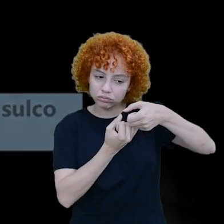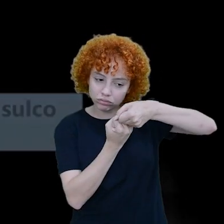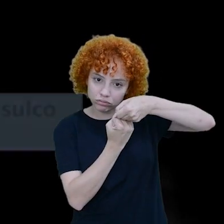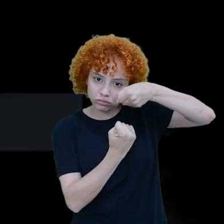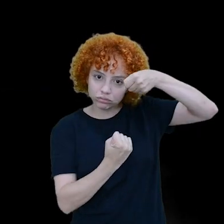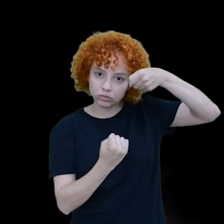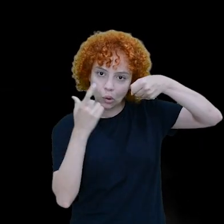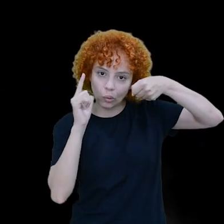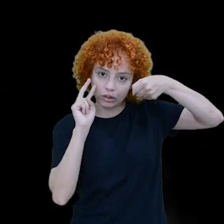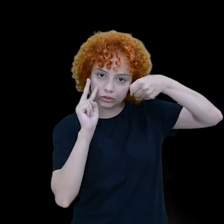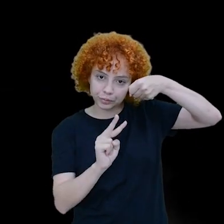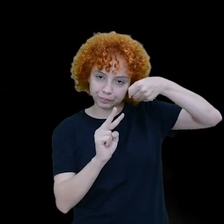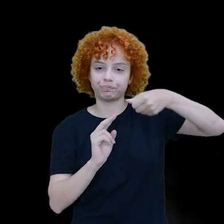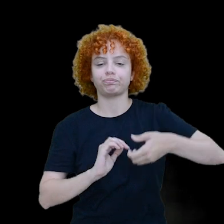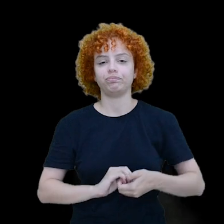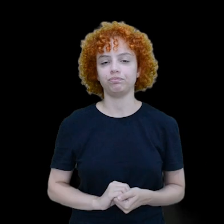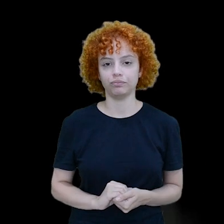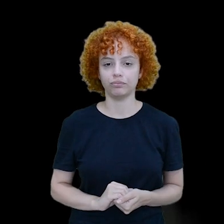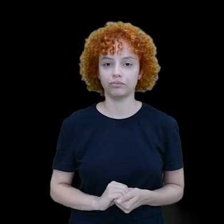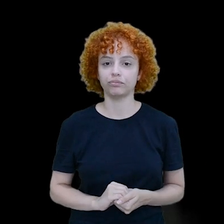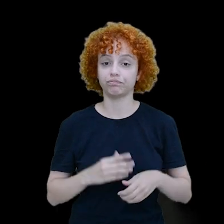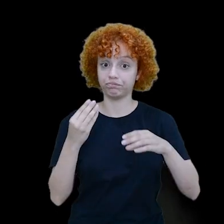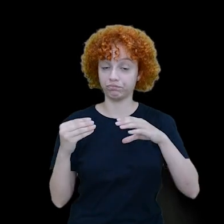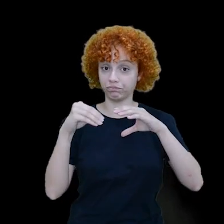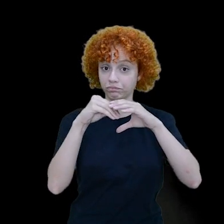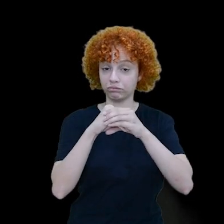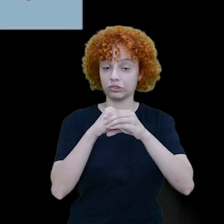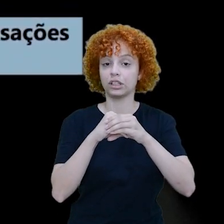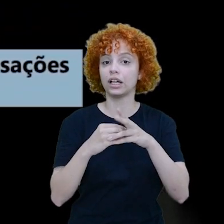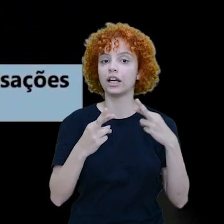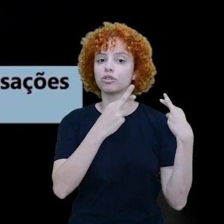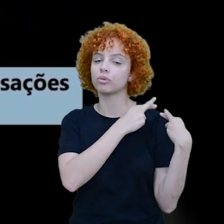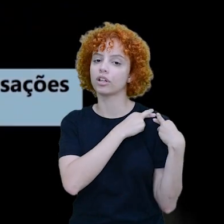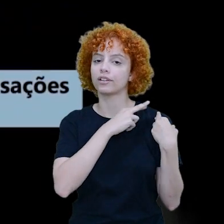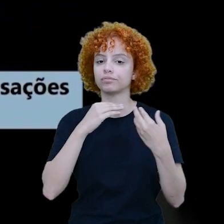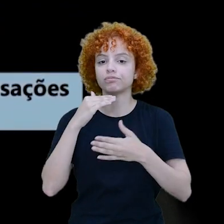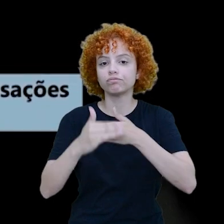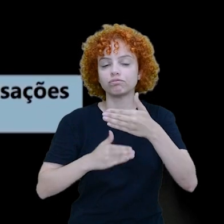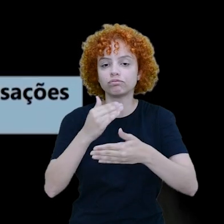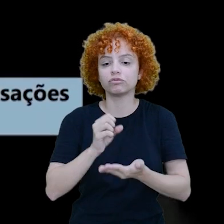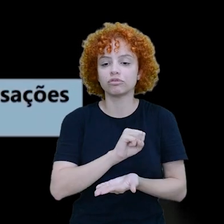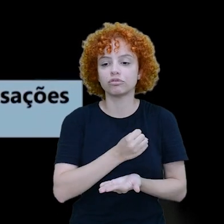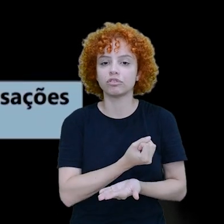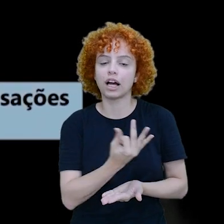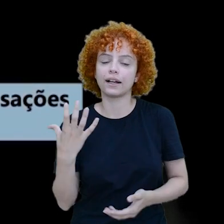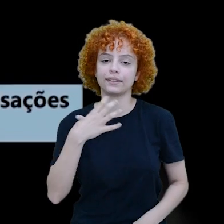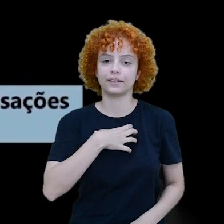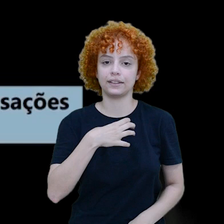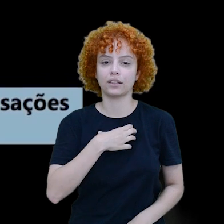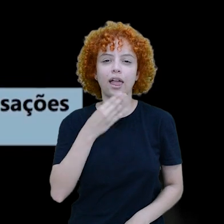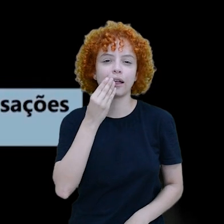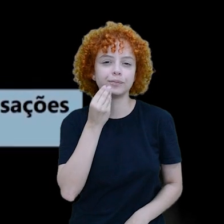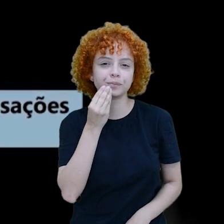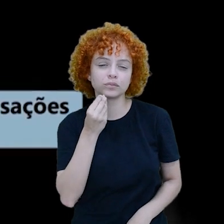uma abertura lateralmente. Este lobo está envolvido no processamento de várias sensações, como